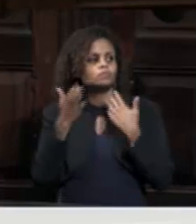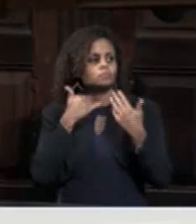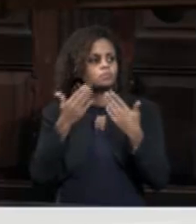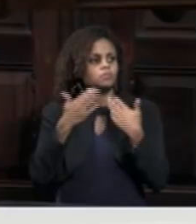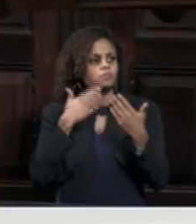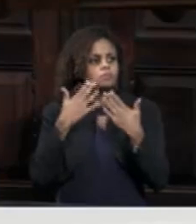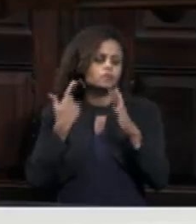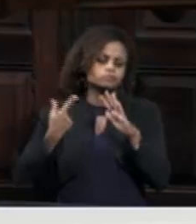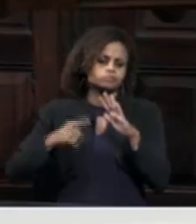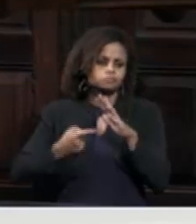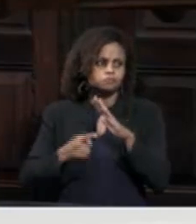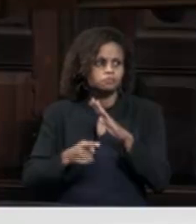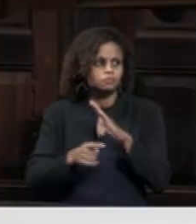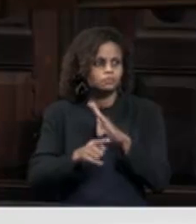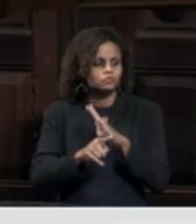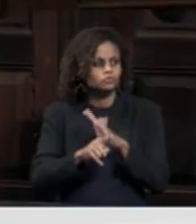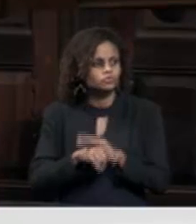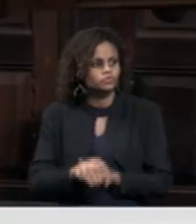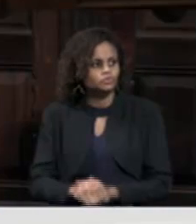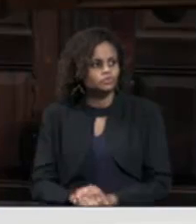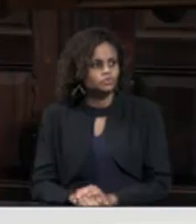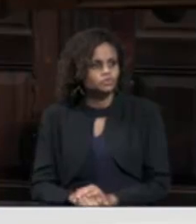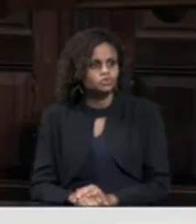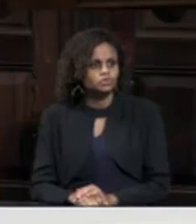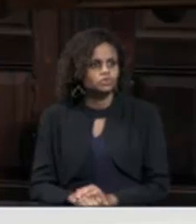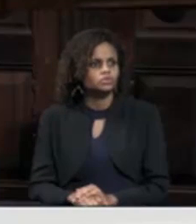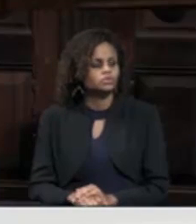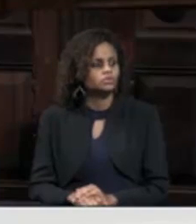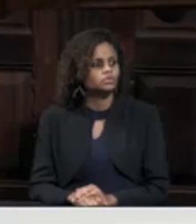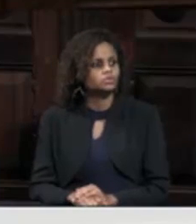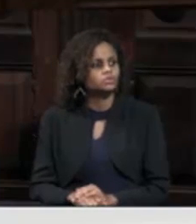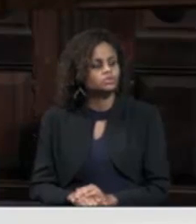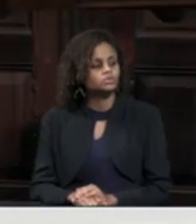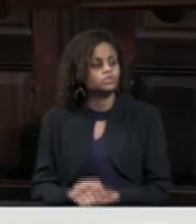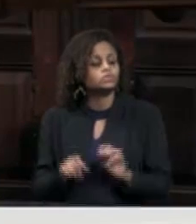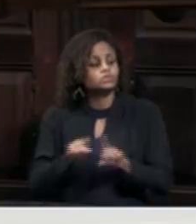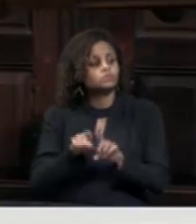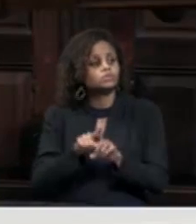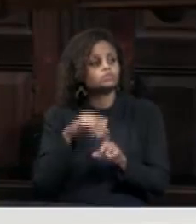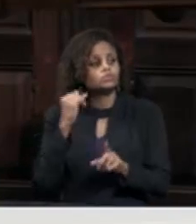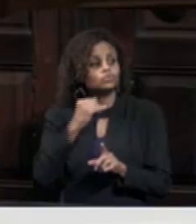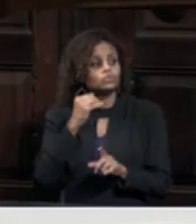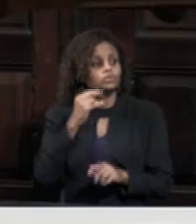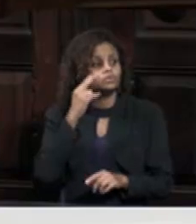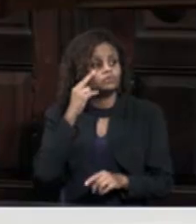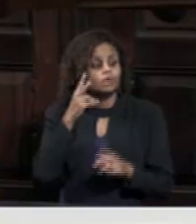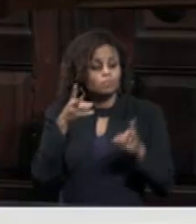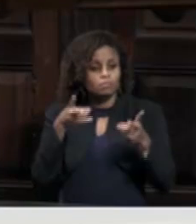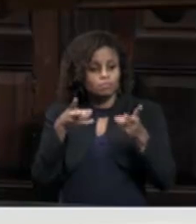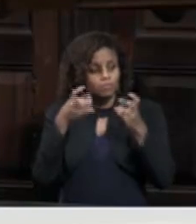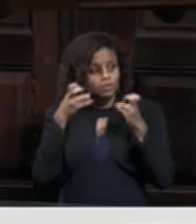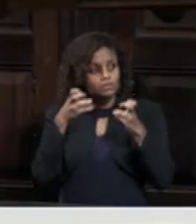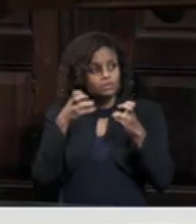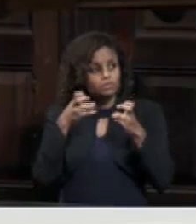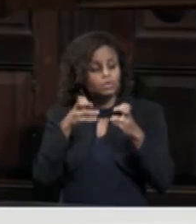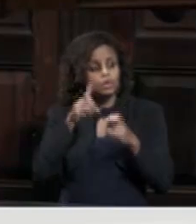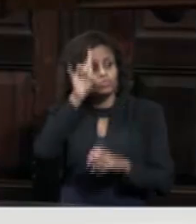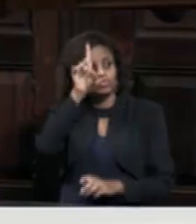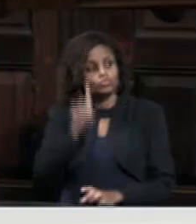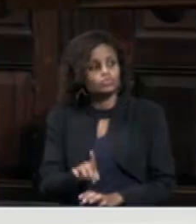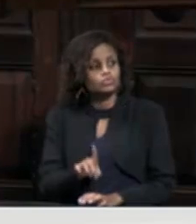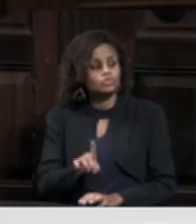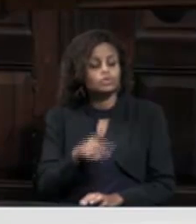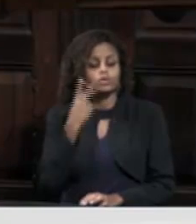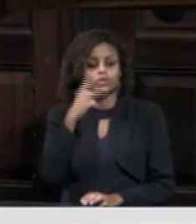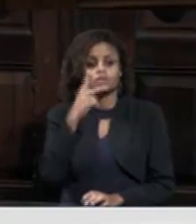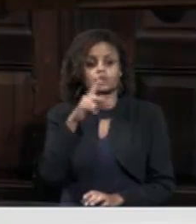muito mais ampla e que se veja o direito